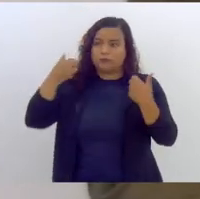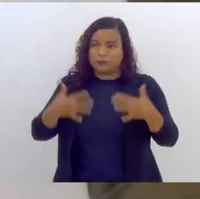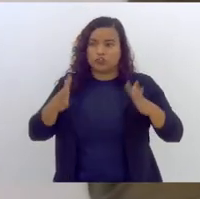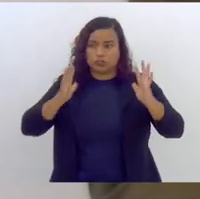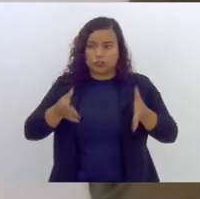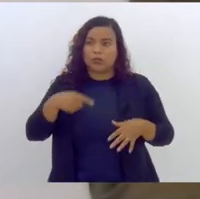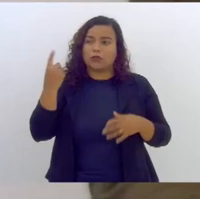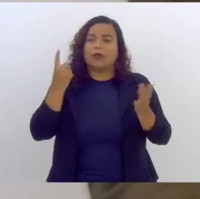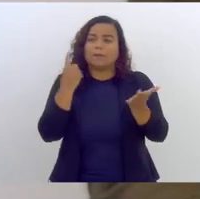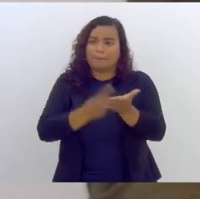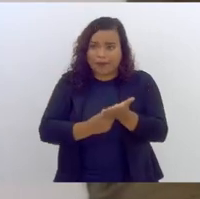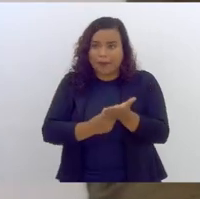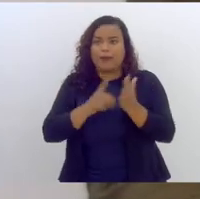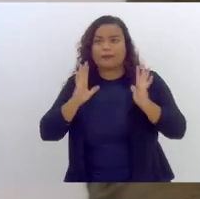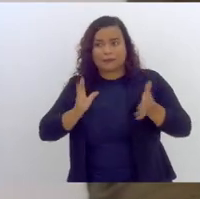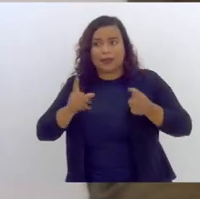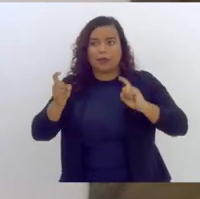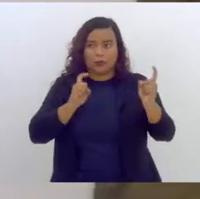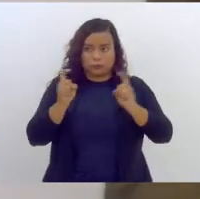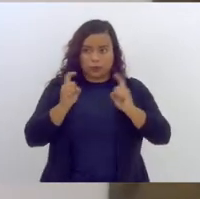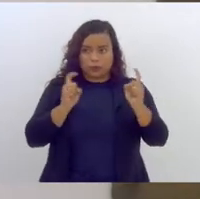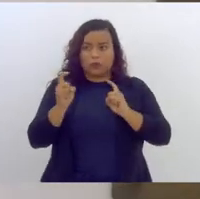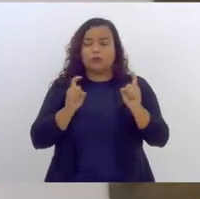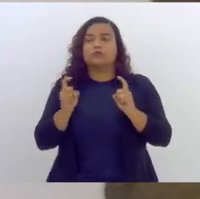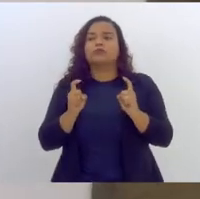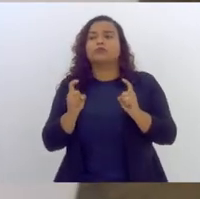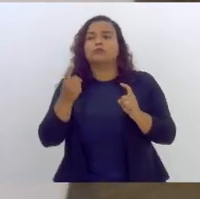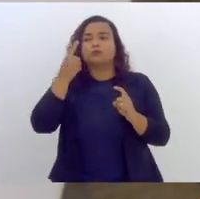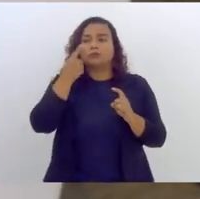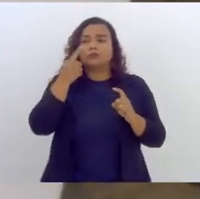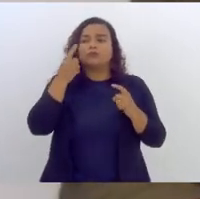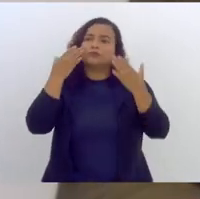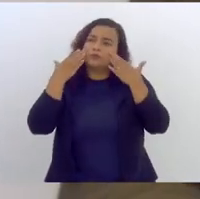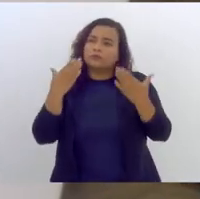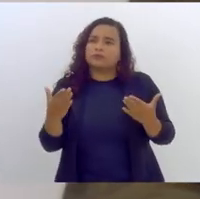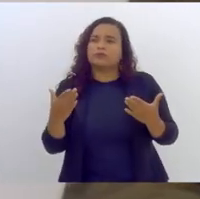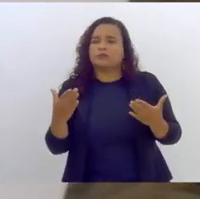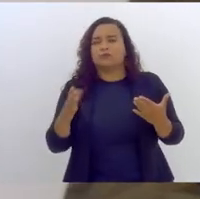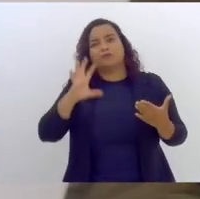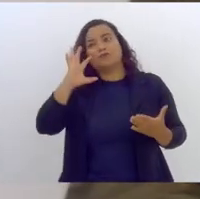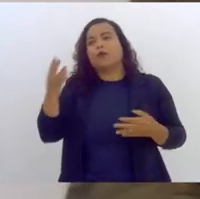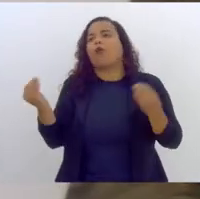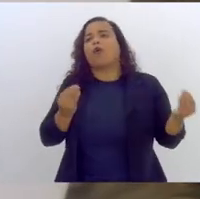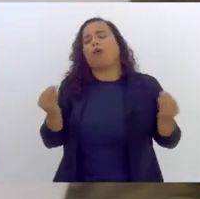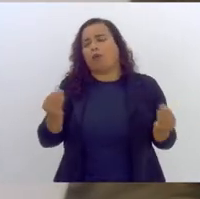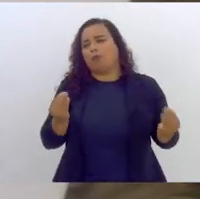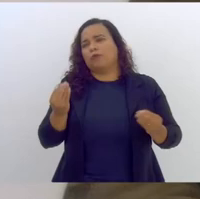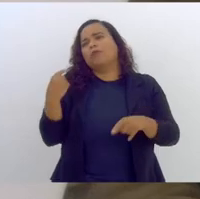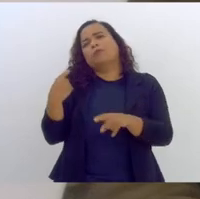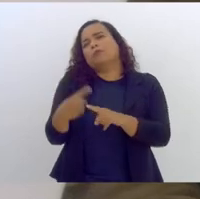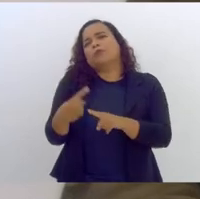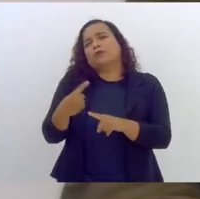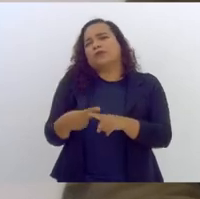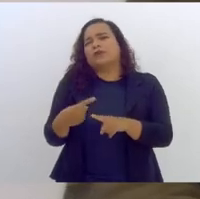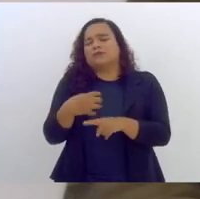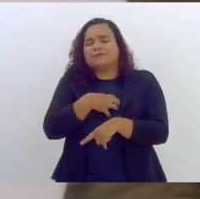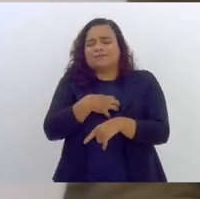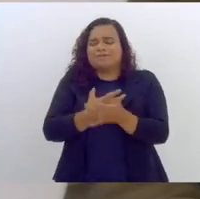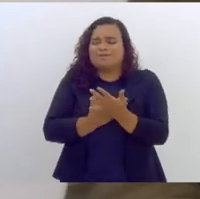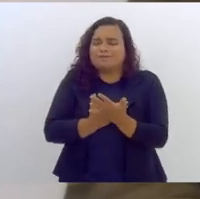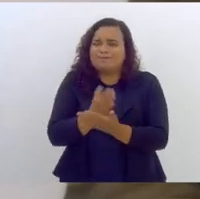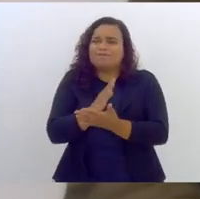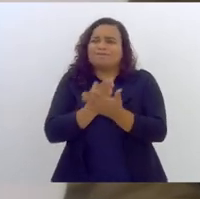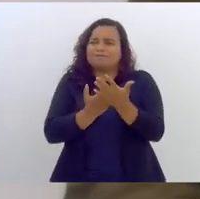gente marque imediatamente uma reunião para sua apresentação das solução porque é muito doloroso